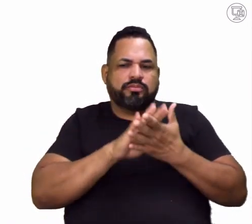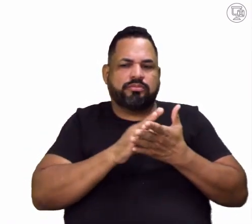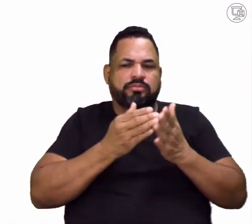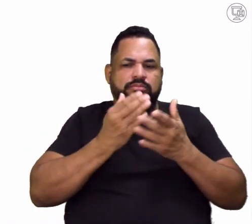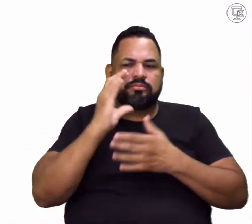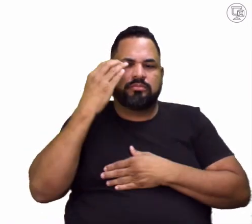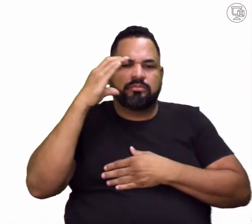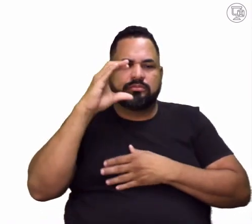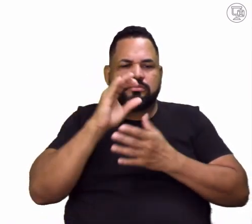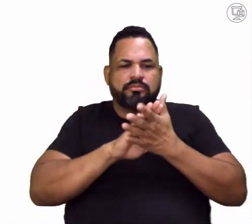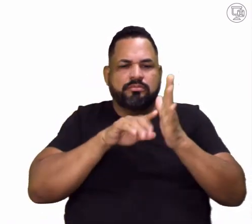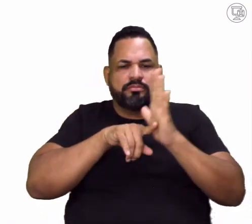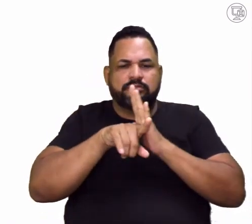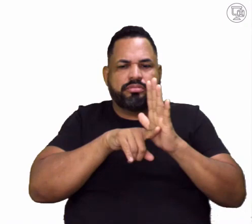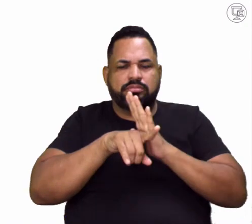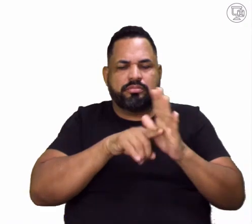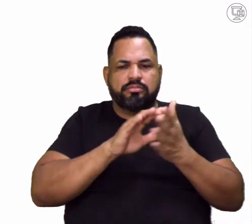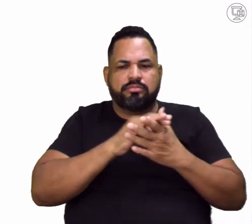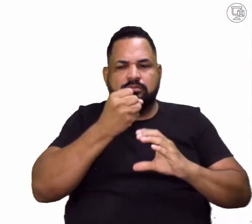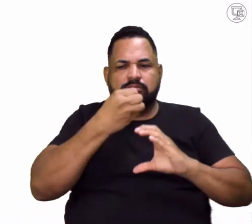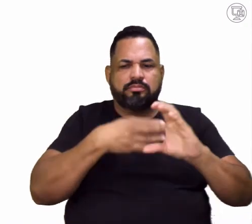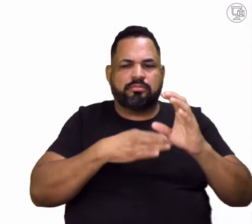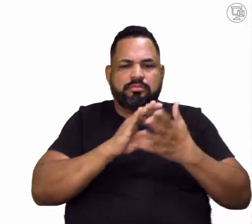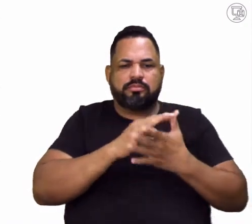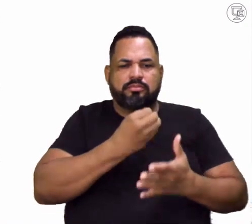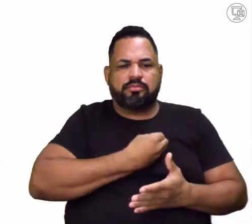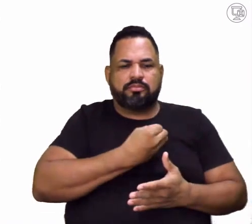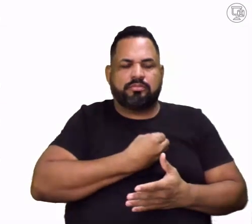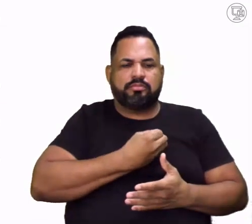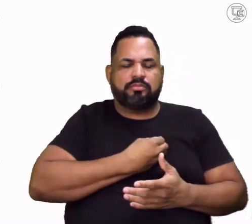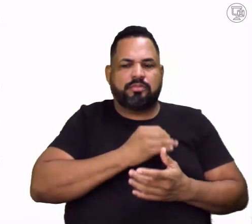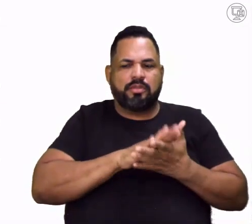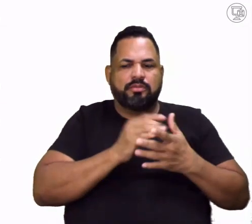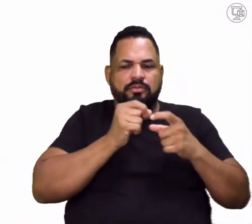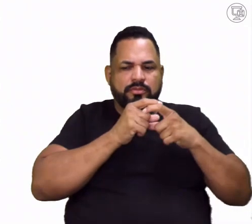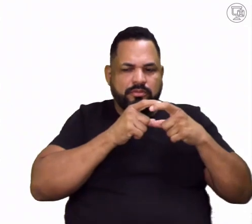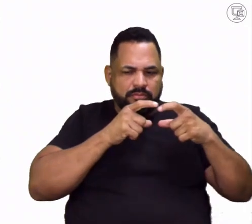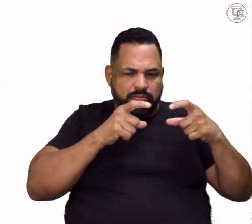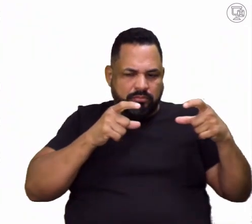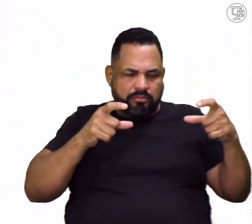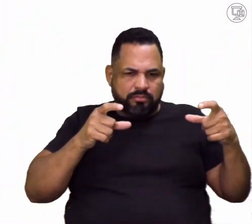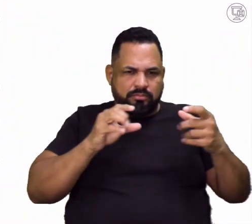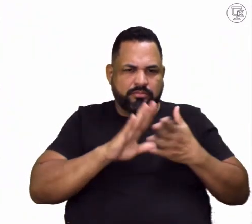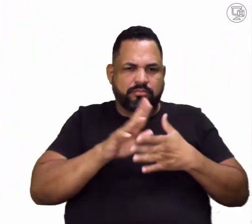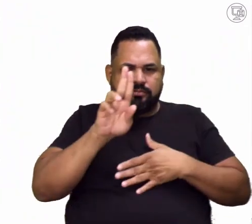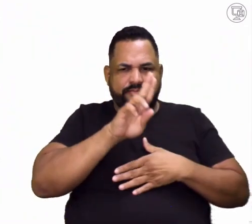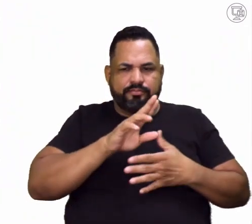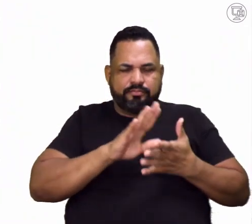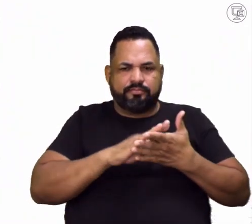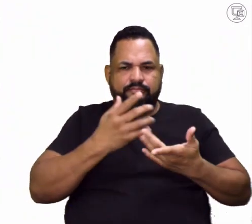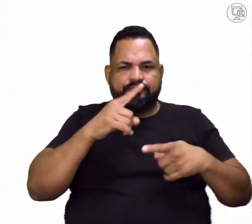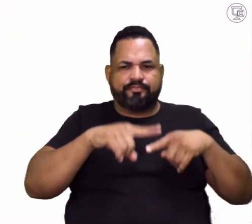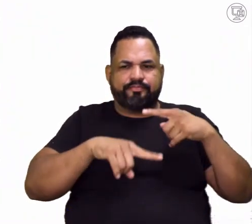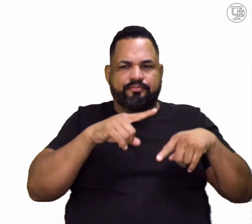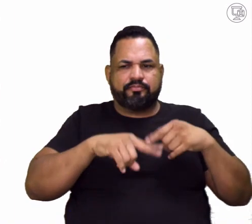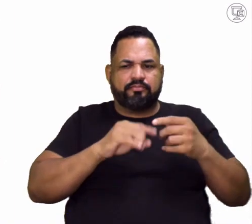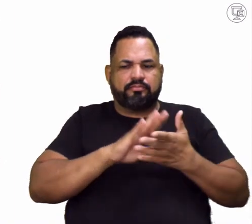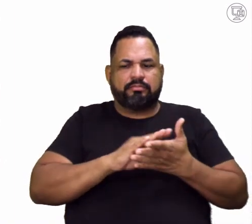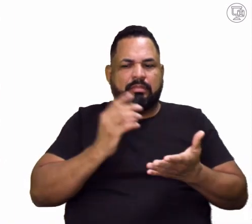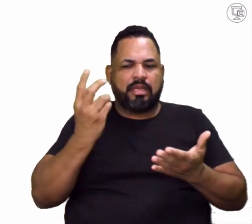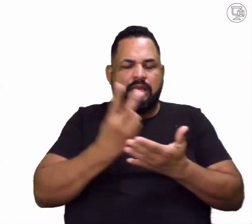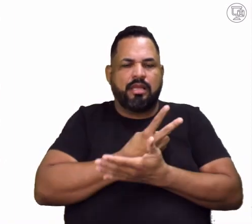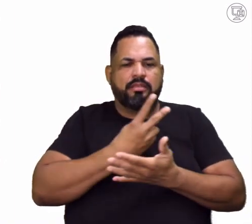outras características o coeficiente de dilatação térmica do dente se utilizarmos o material dilatação térmico